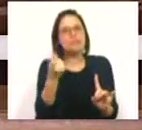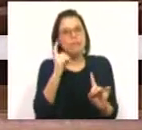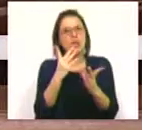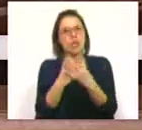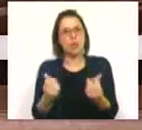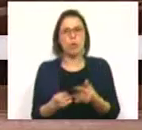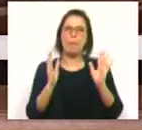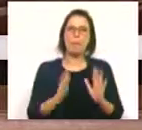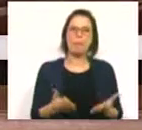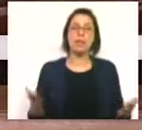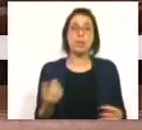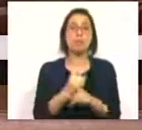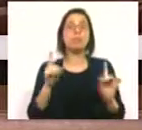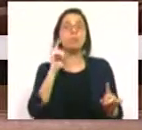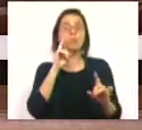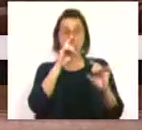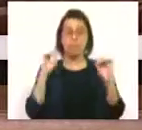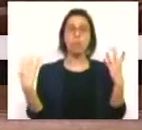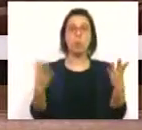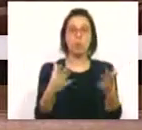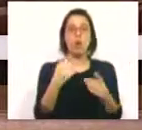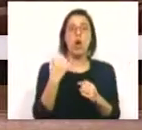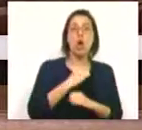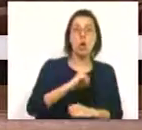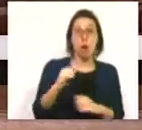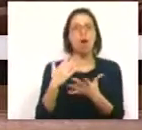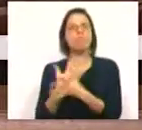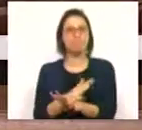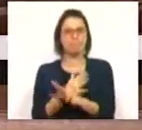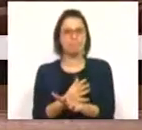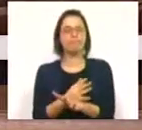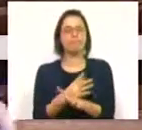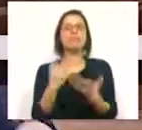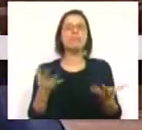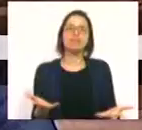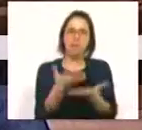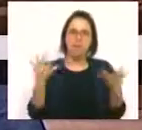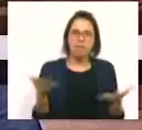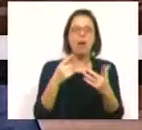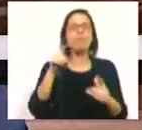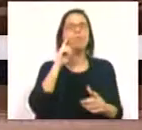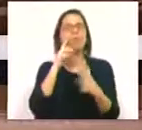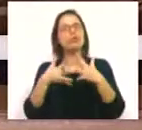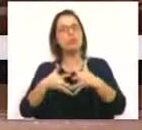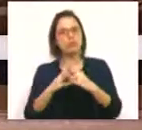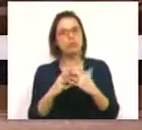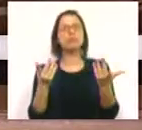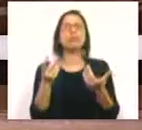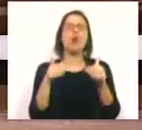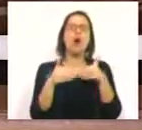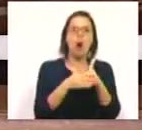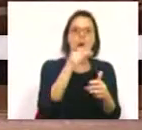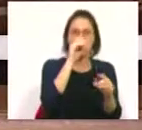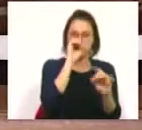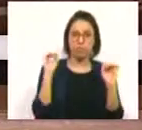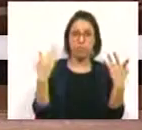de soluções, até porque a defesa da floresta contra incêndios reclama, para além da prevenção estrutural do ordenamento